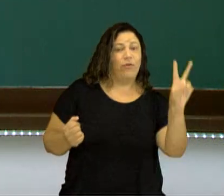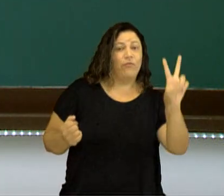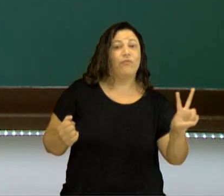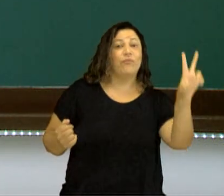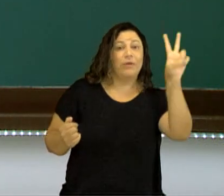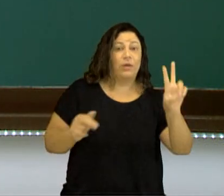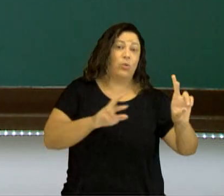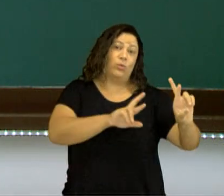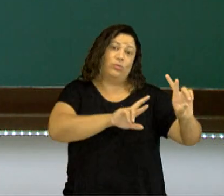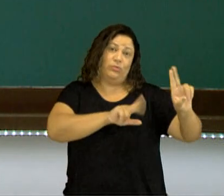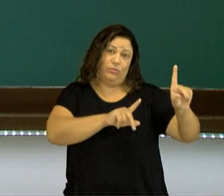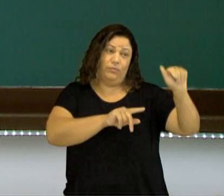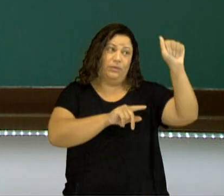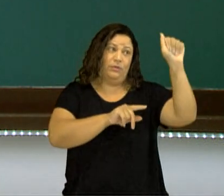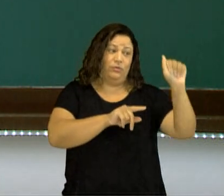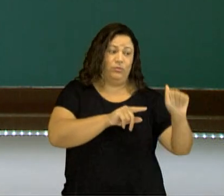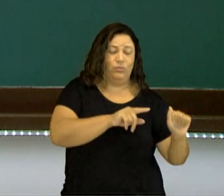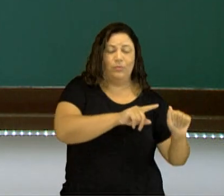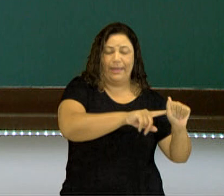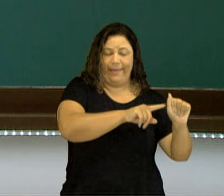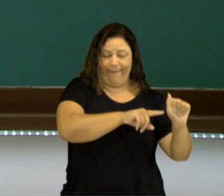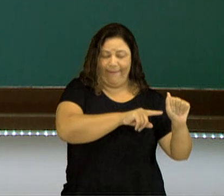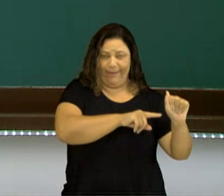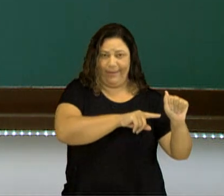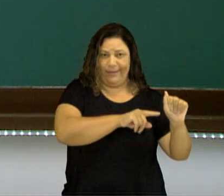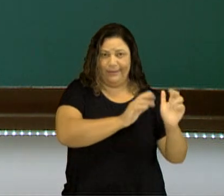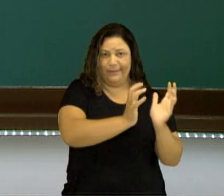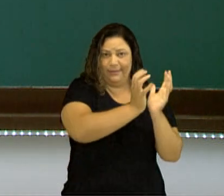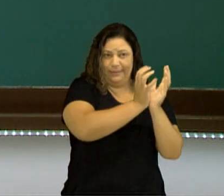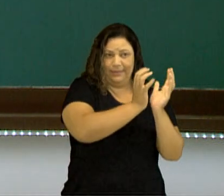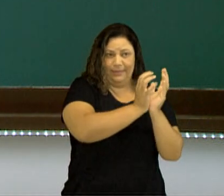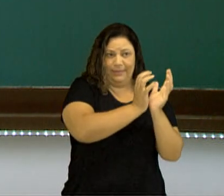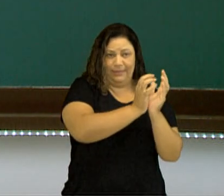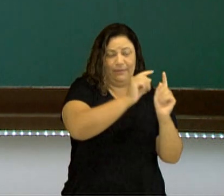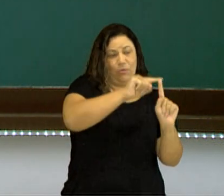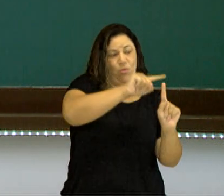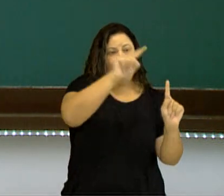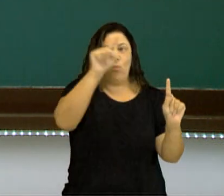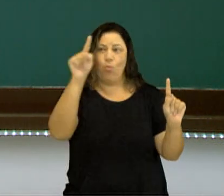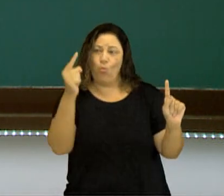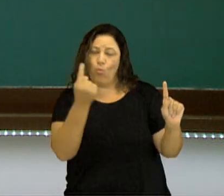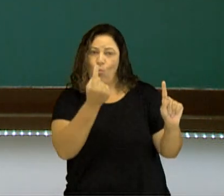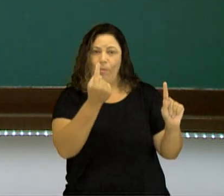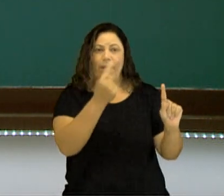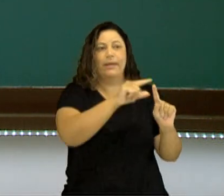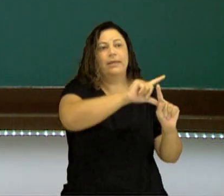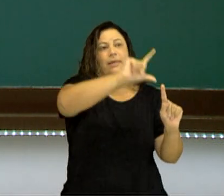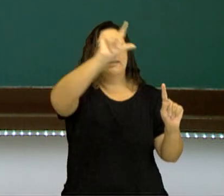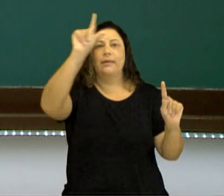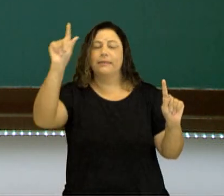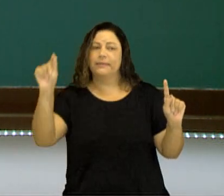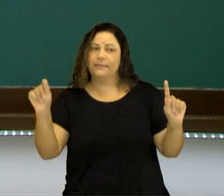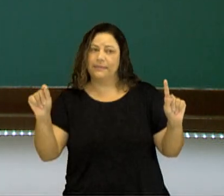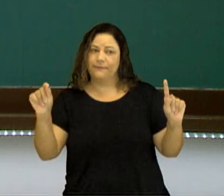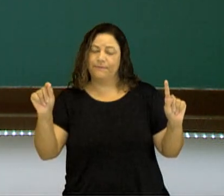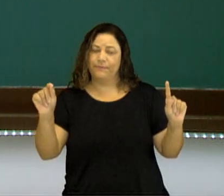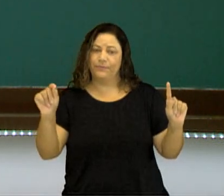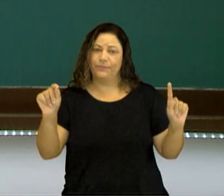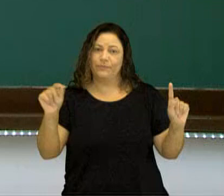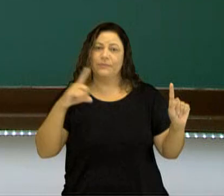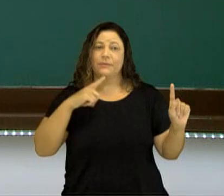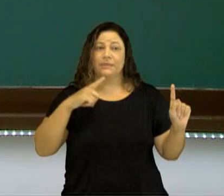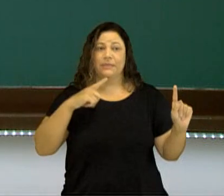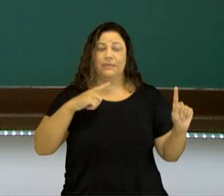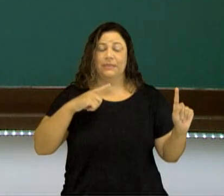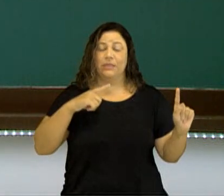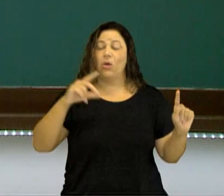aqui, ó, do conjunto A. Então, do conjunto A vai sair apenas uma flechinha, mas eu tenho valores para a